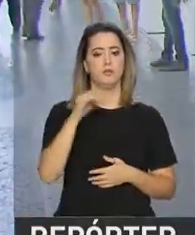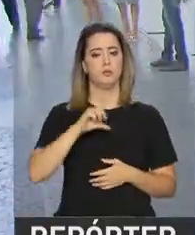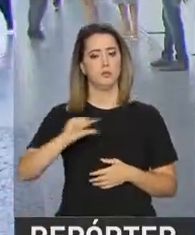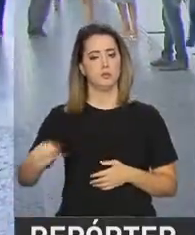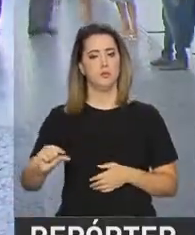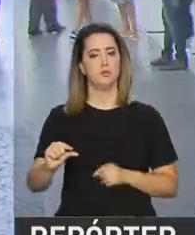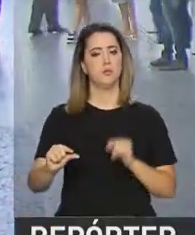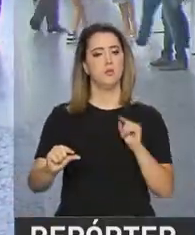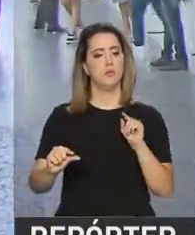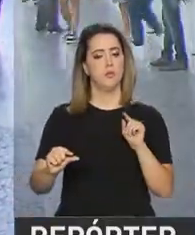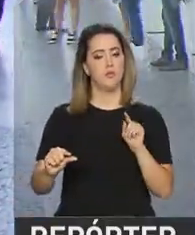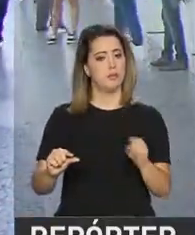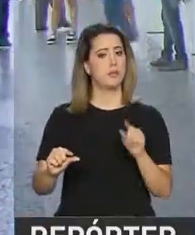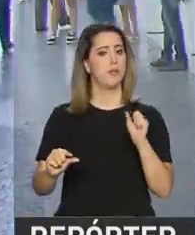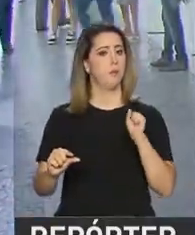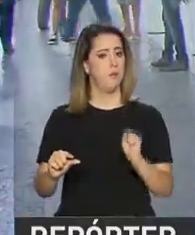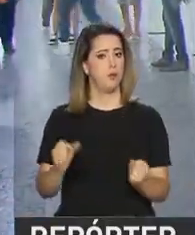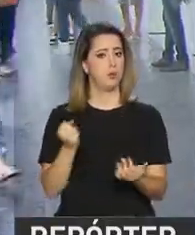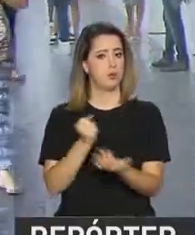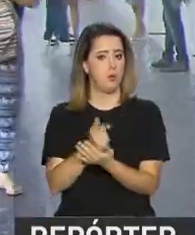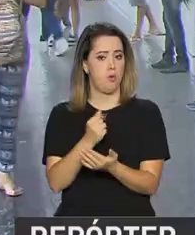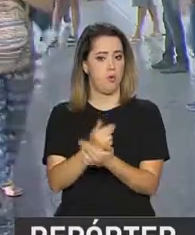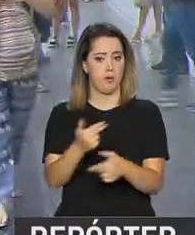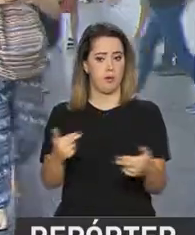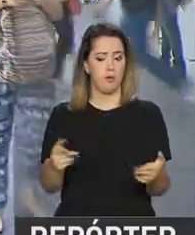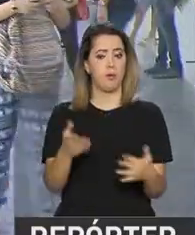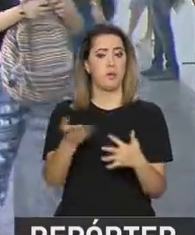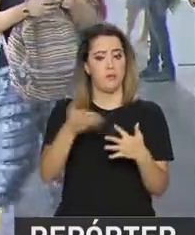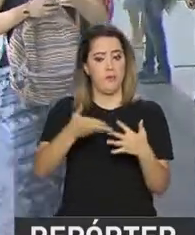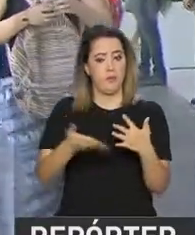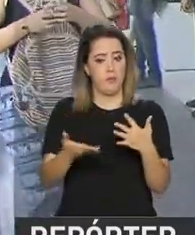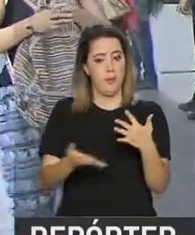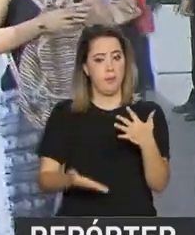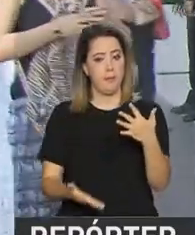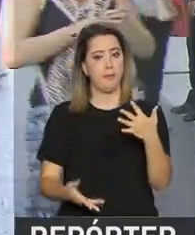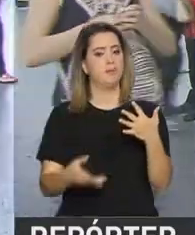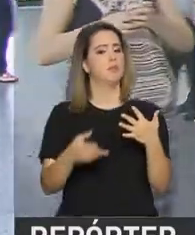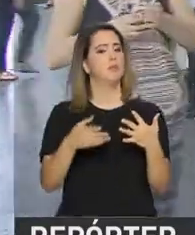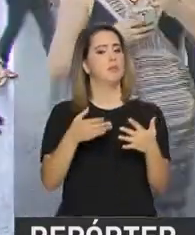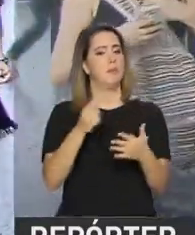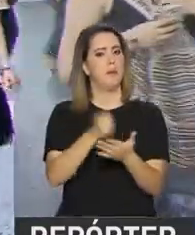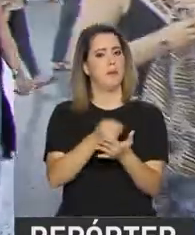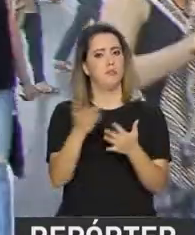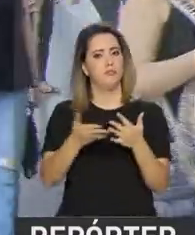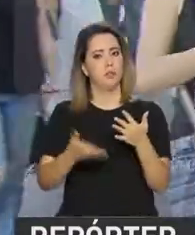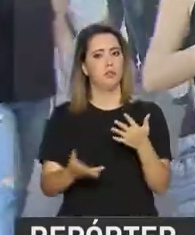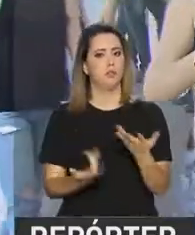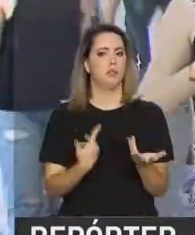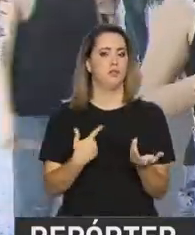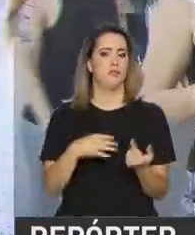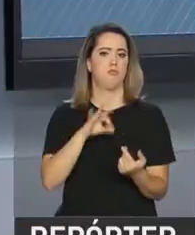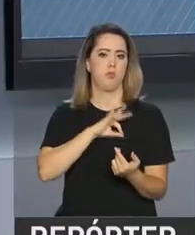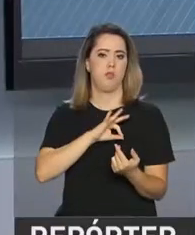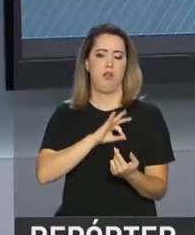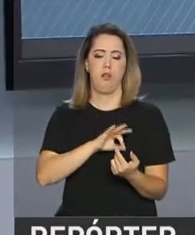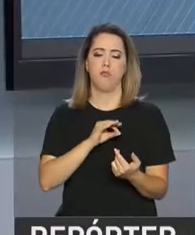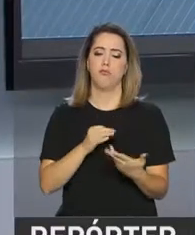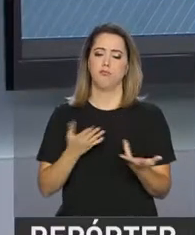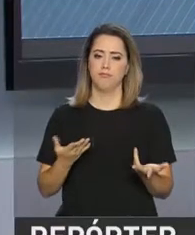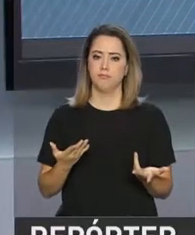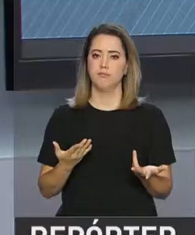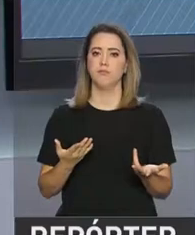consegue é com adquirir bens financiados né sem comer boa parte do seu salário